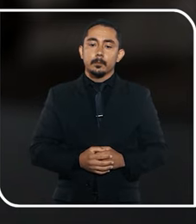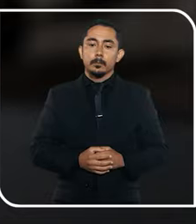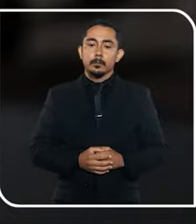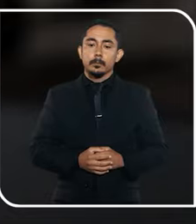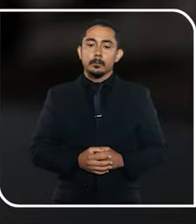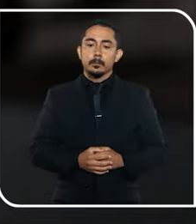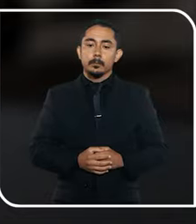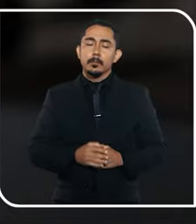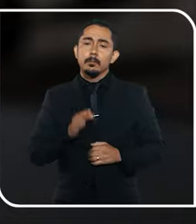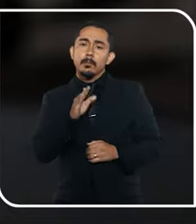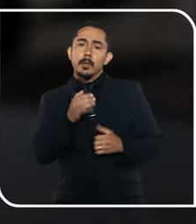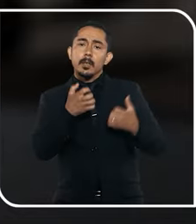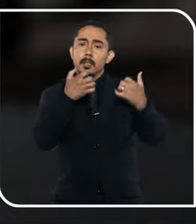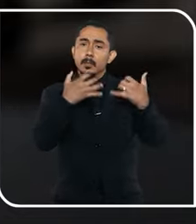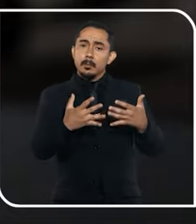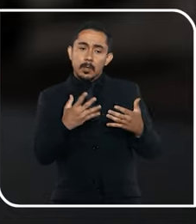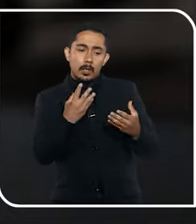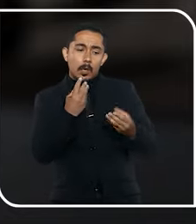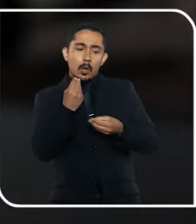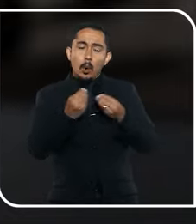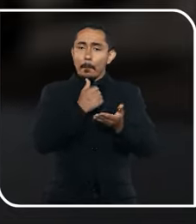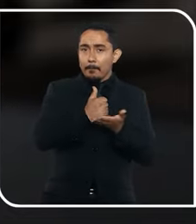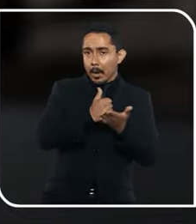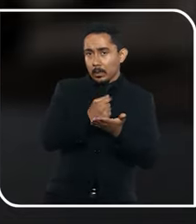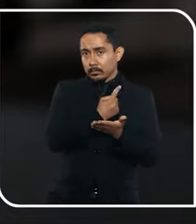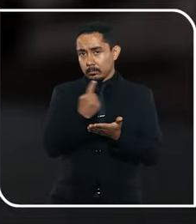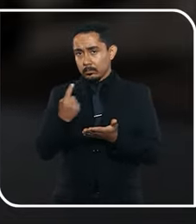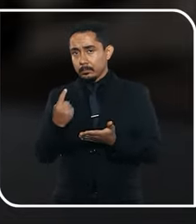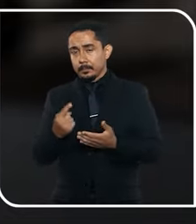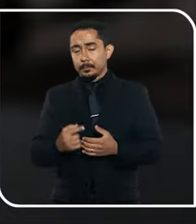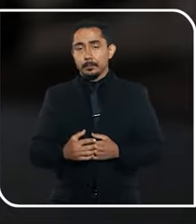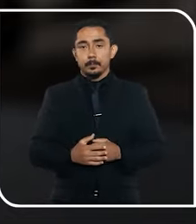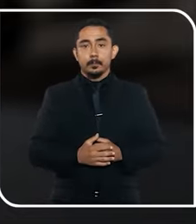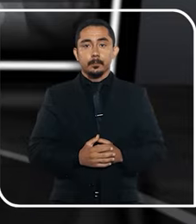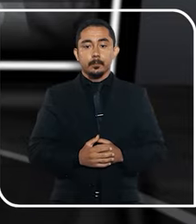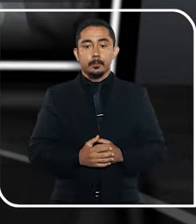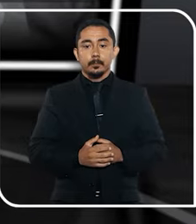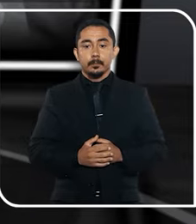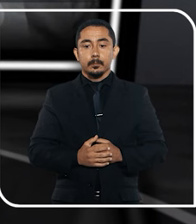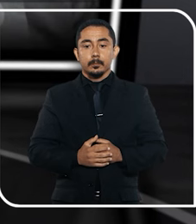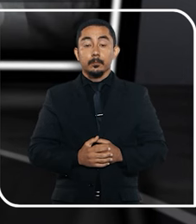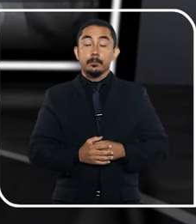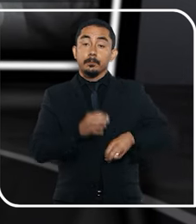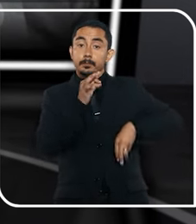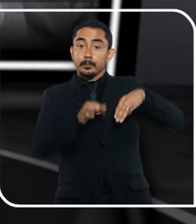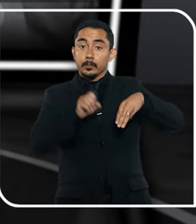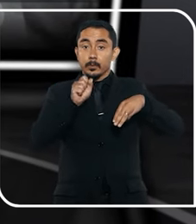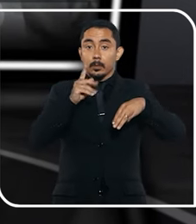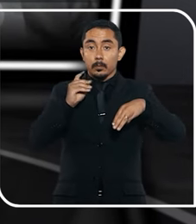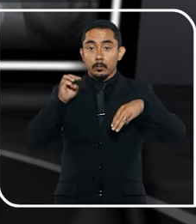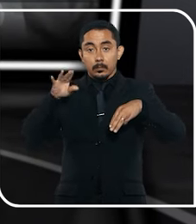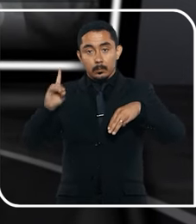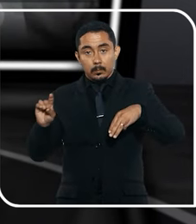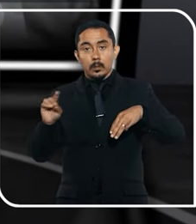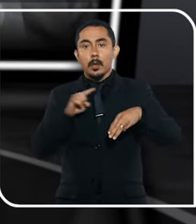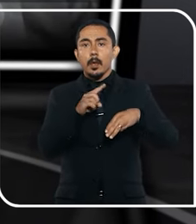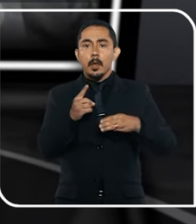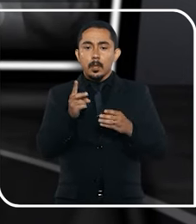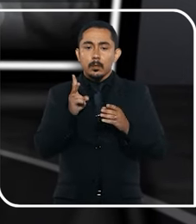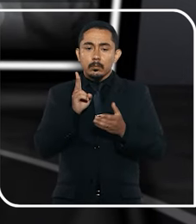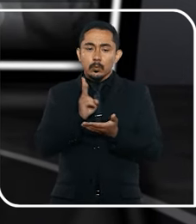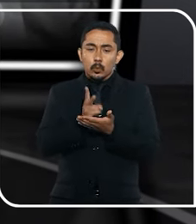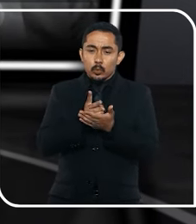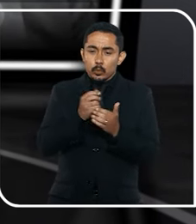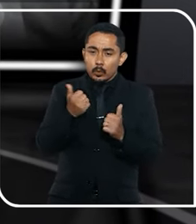Só explica para a gente como é que foi essa fundamentação de cada um. O ministro Salomão, ele foi mais na linha